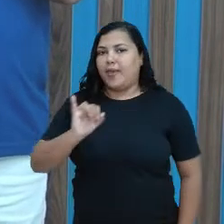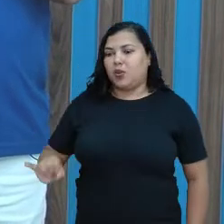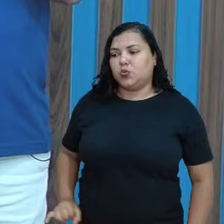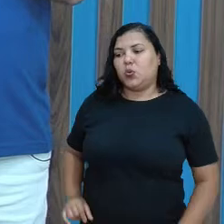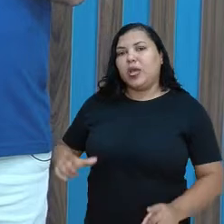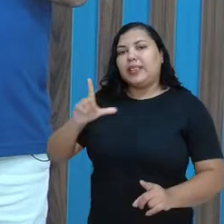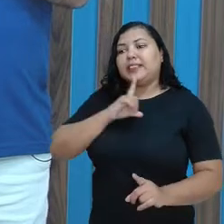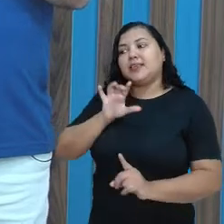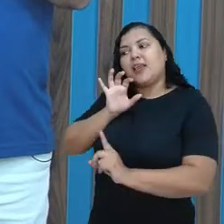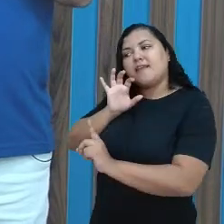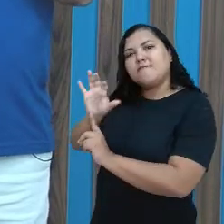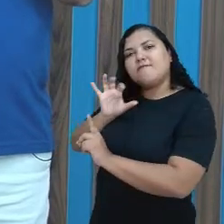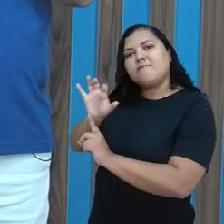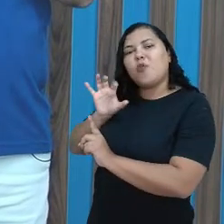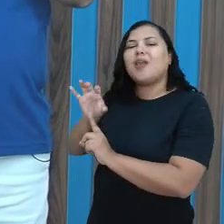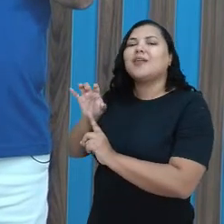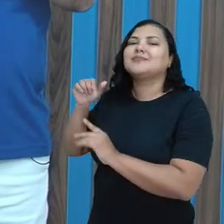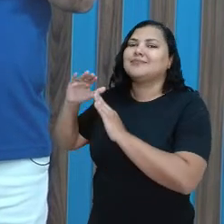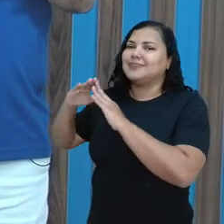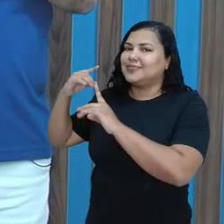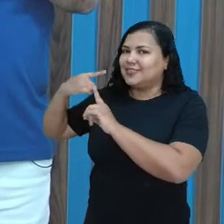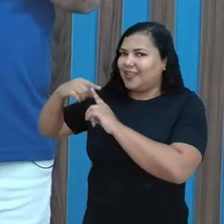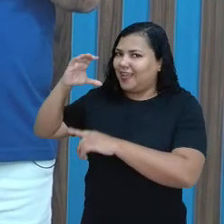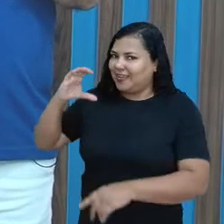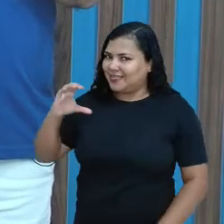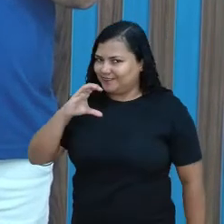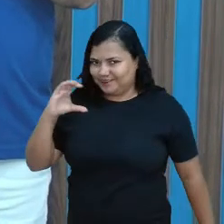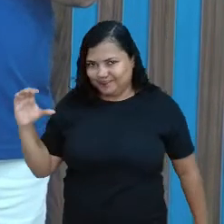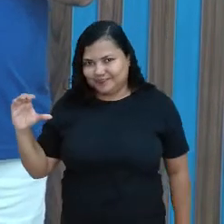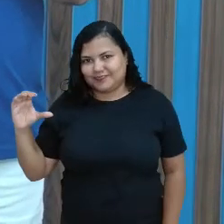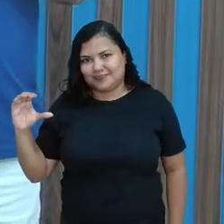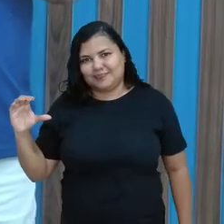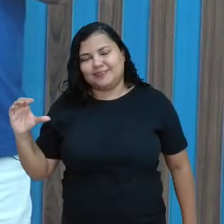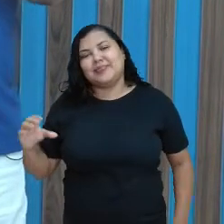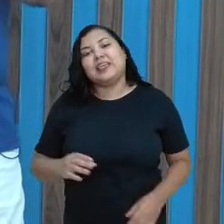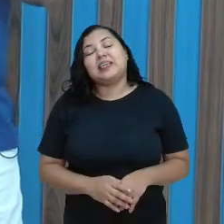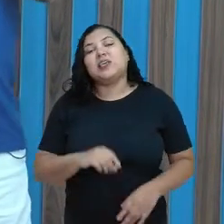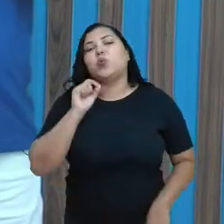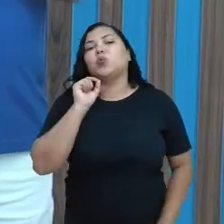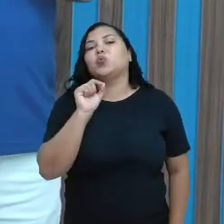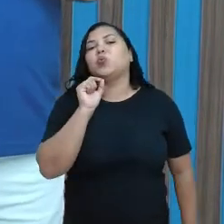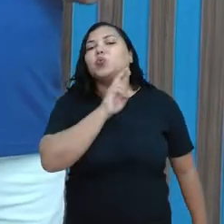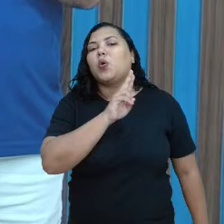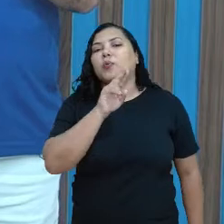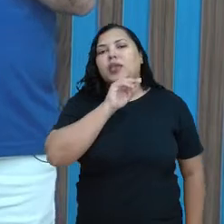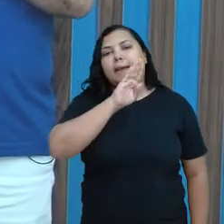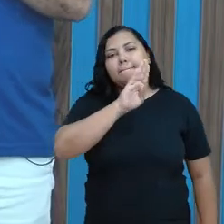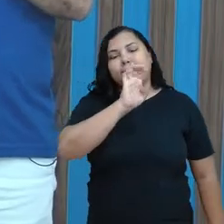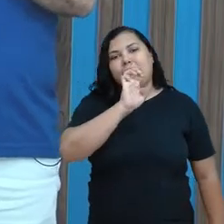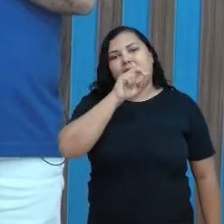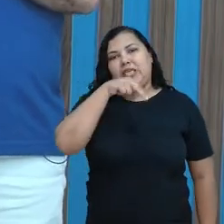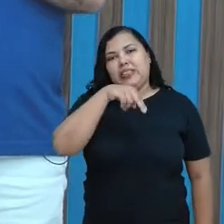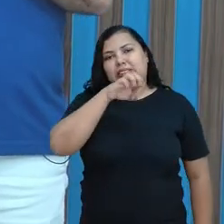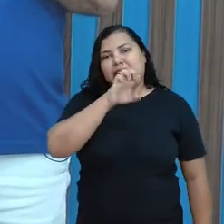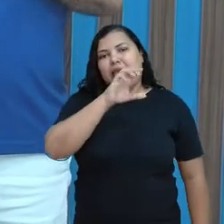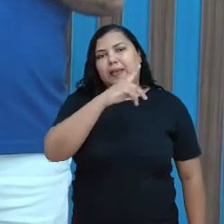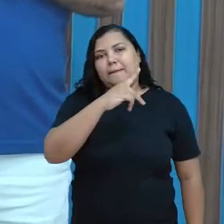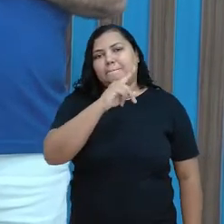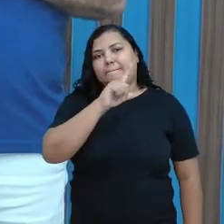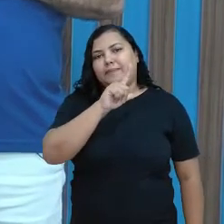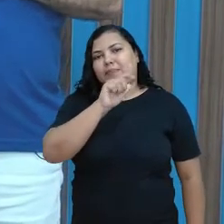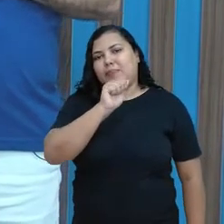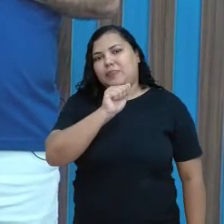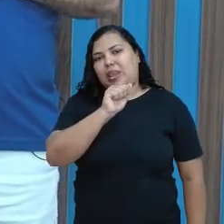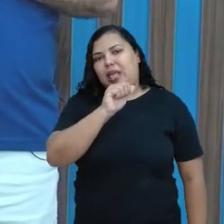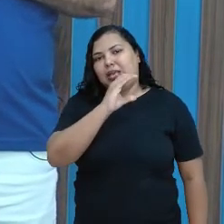existia também o seguinte, junto com o padroado existia o beneplácito. O beneplácito era o seguinte, quando vinha